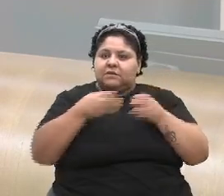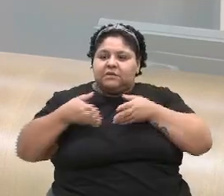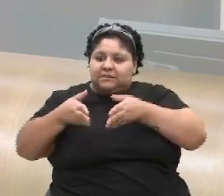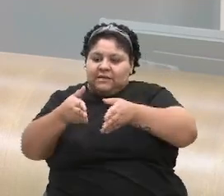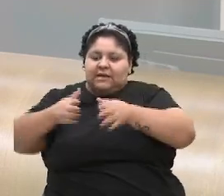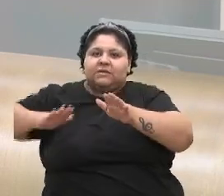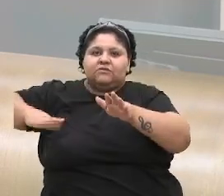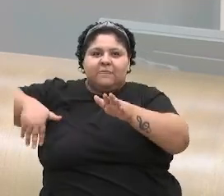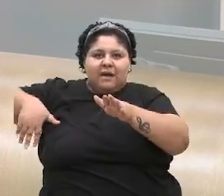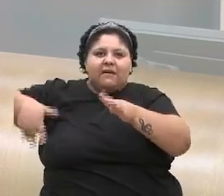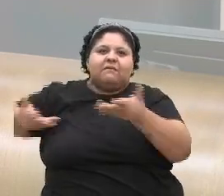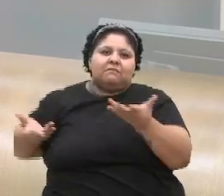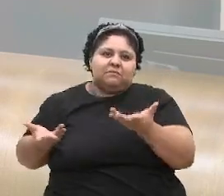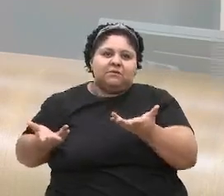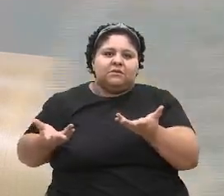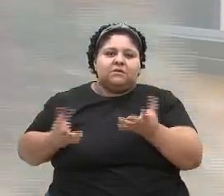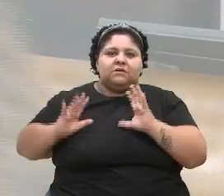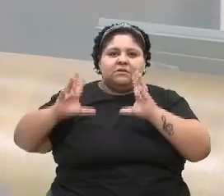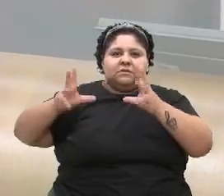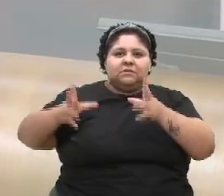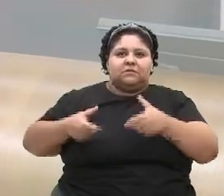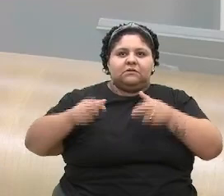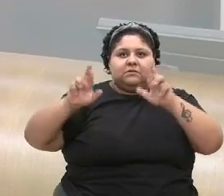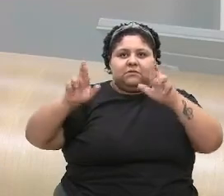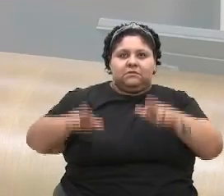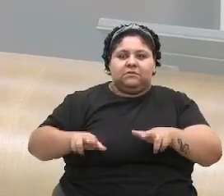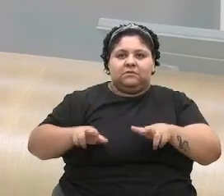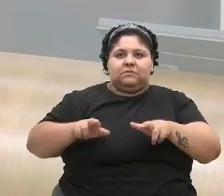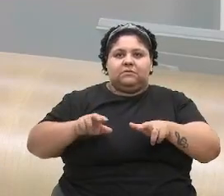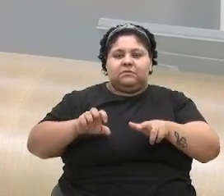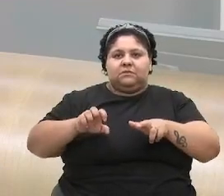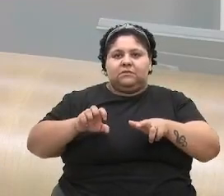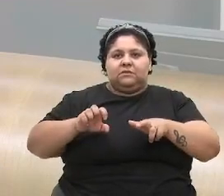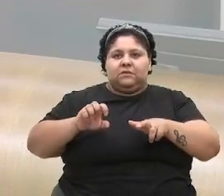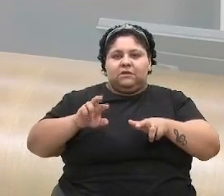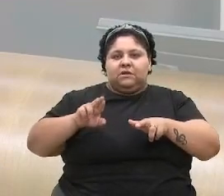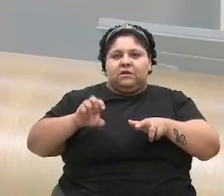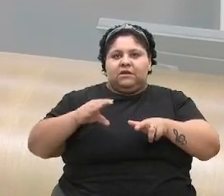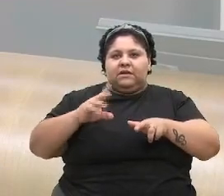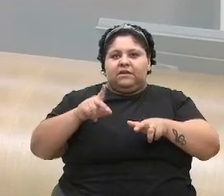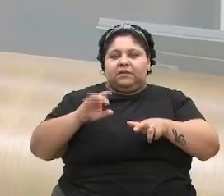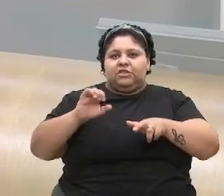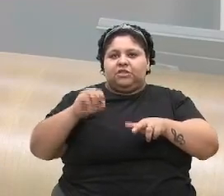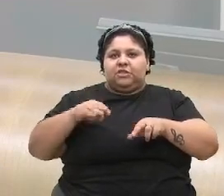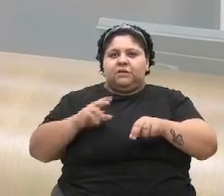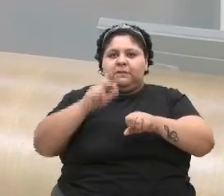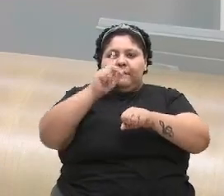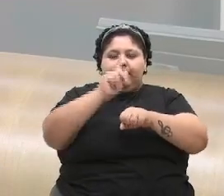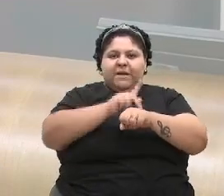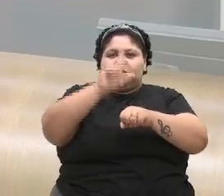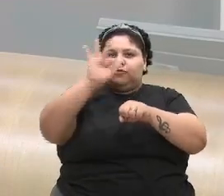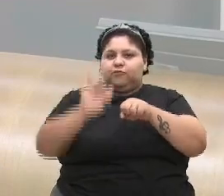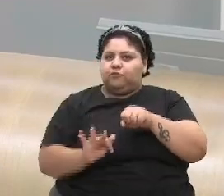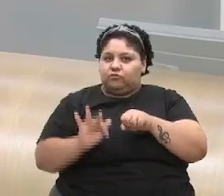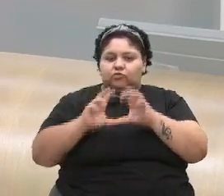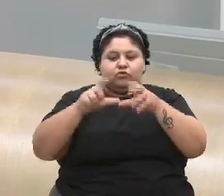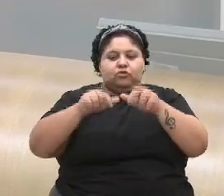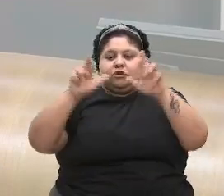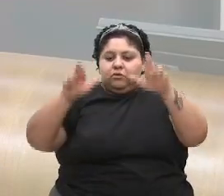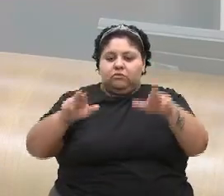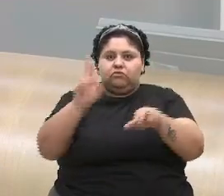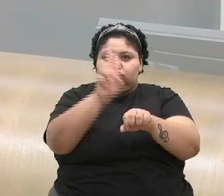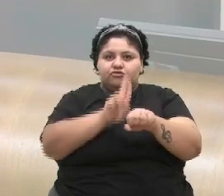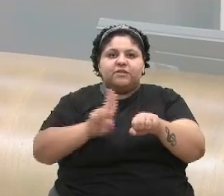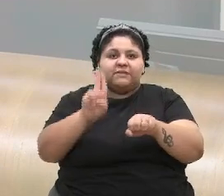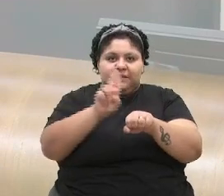Mar, a toda essa região de Erechim, Passo Fundo também utilizará desses modais que nós teremos por